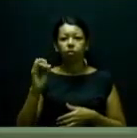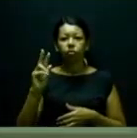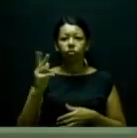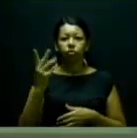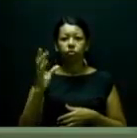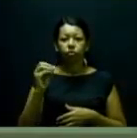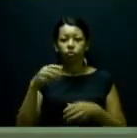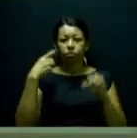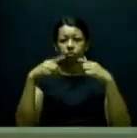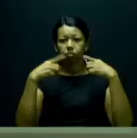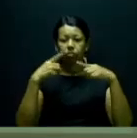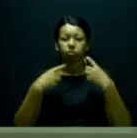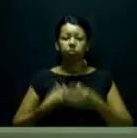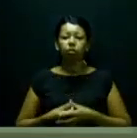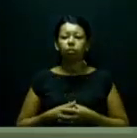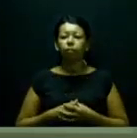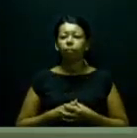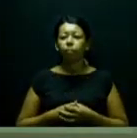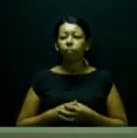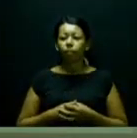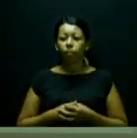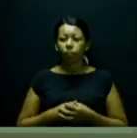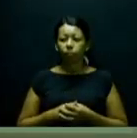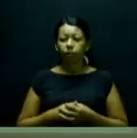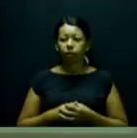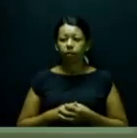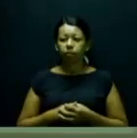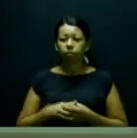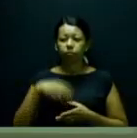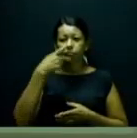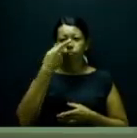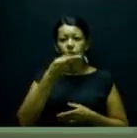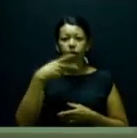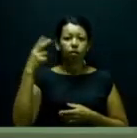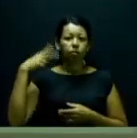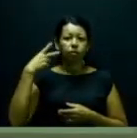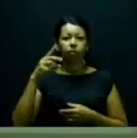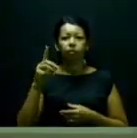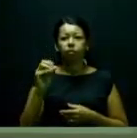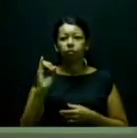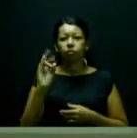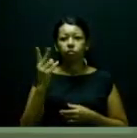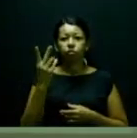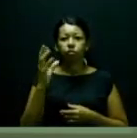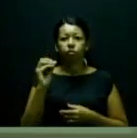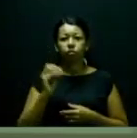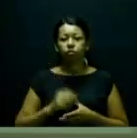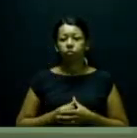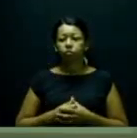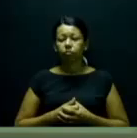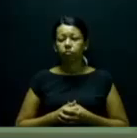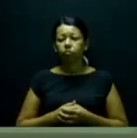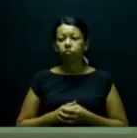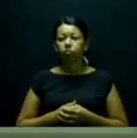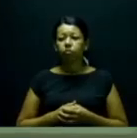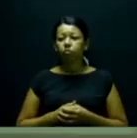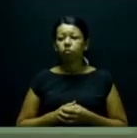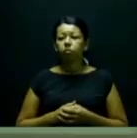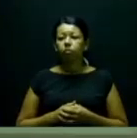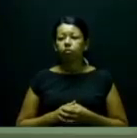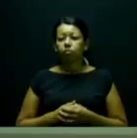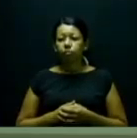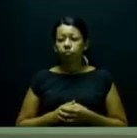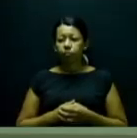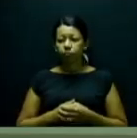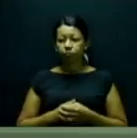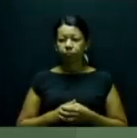Em discussão? Essa palavra. Com a palavra, vereador Adeildo Leodoro Dinho, autor da